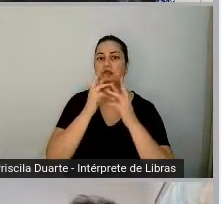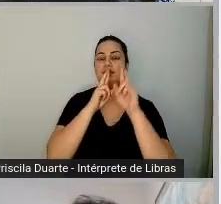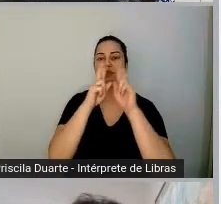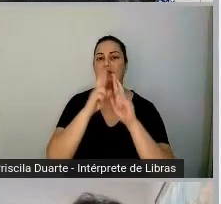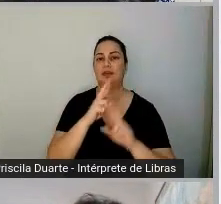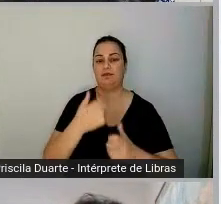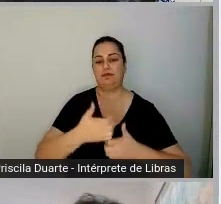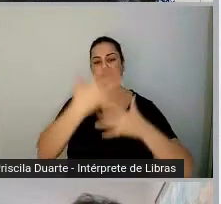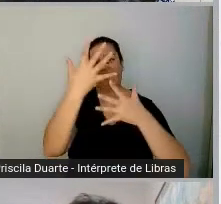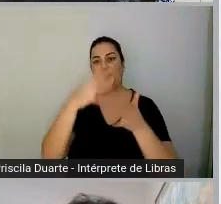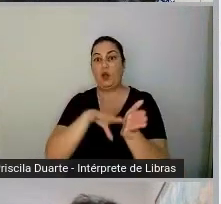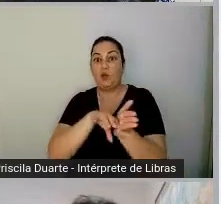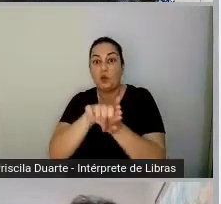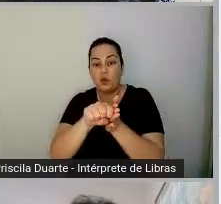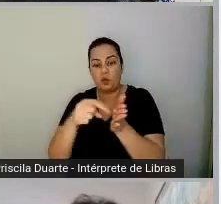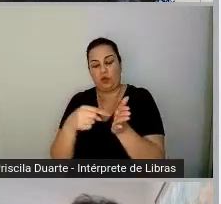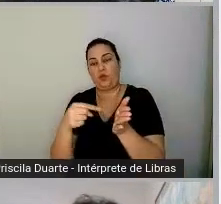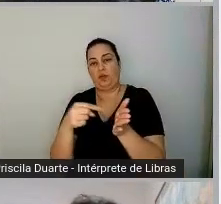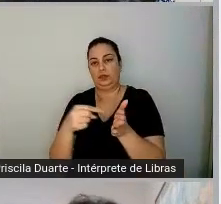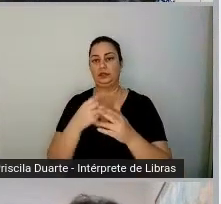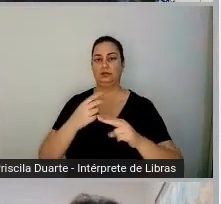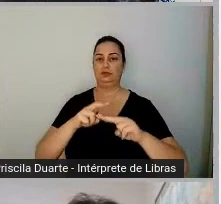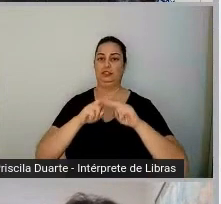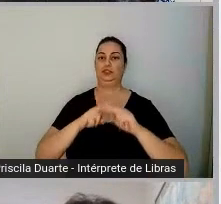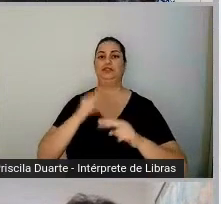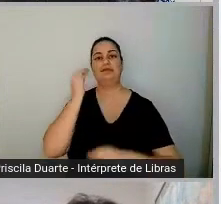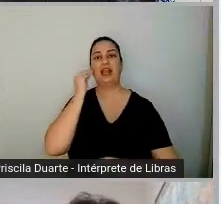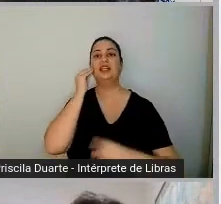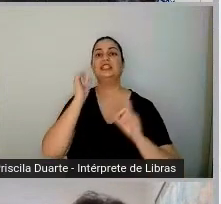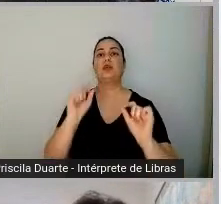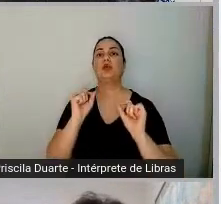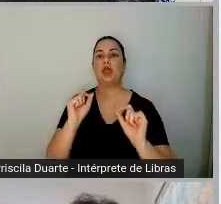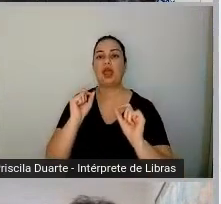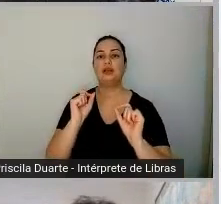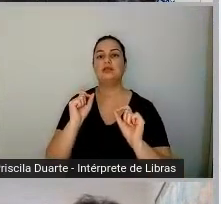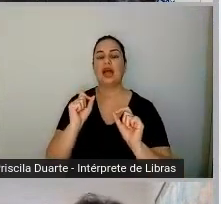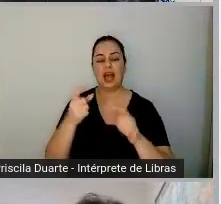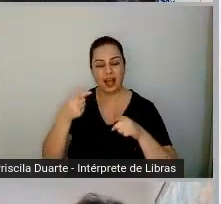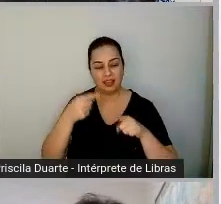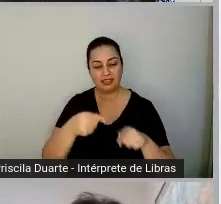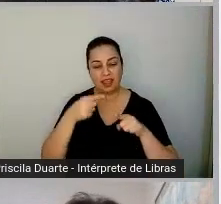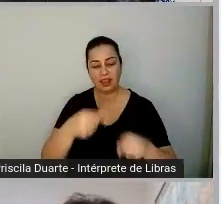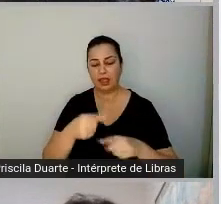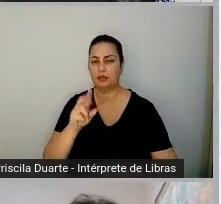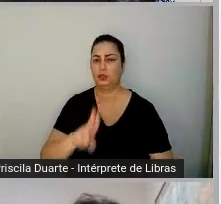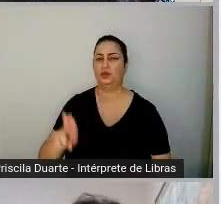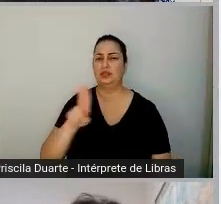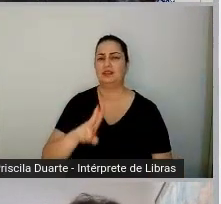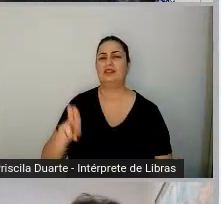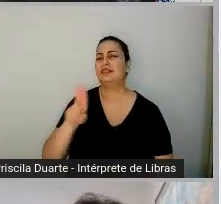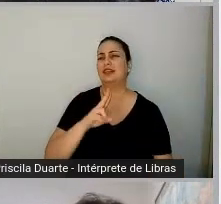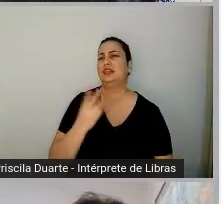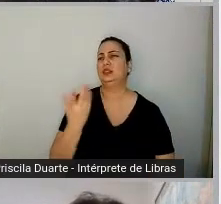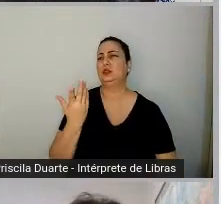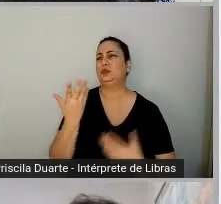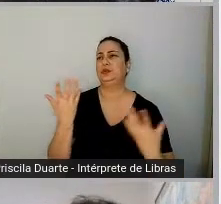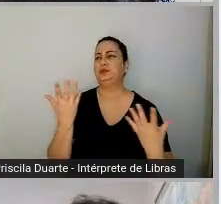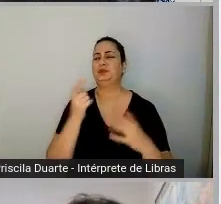tentam nos atacar, né? Com até adjetivos completamente desesperados, né? Dizendo que nós